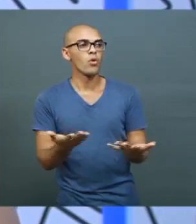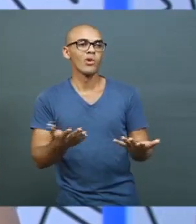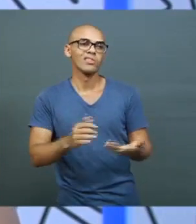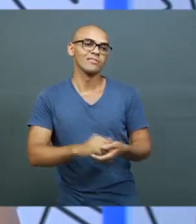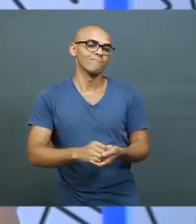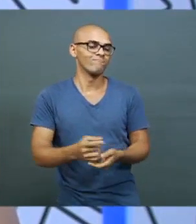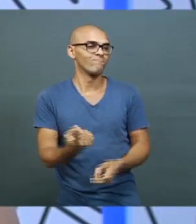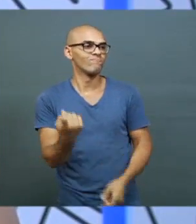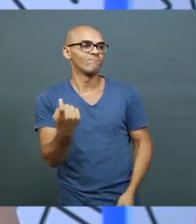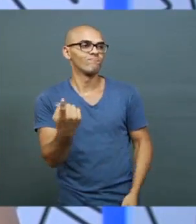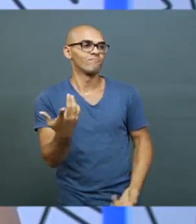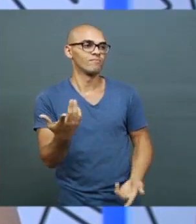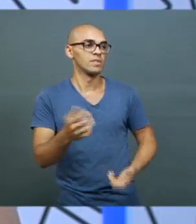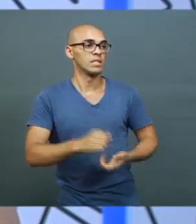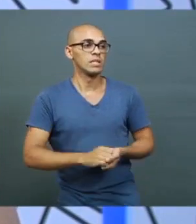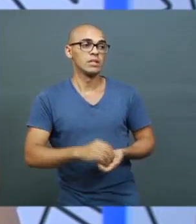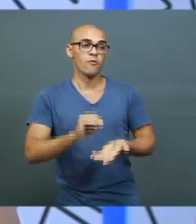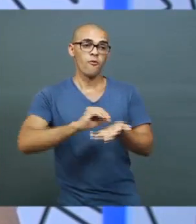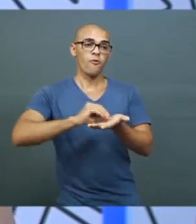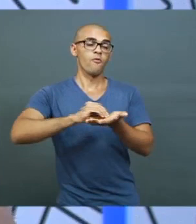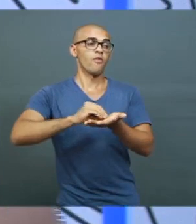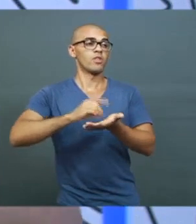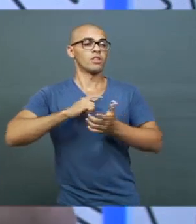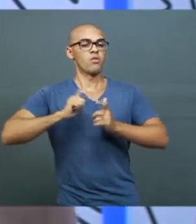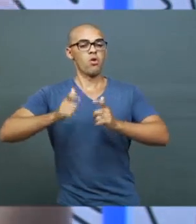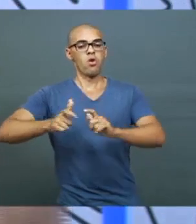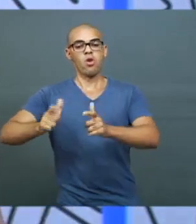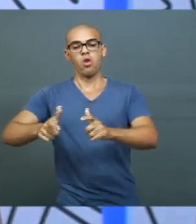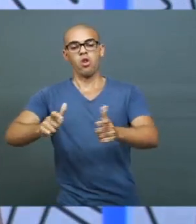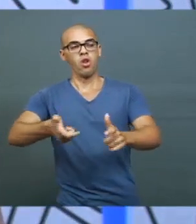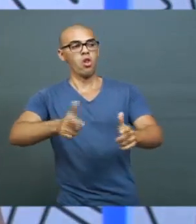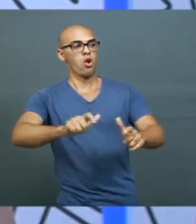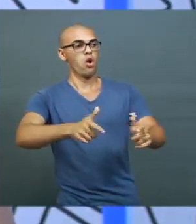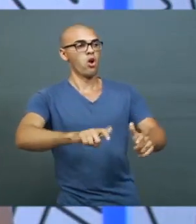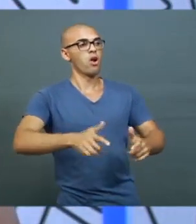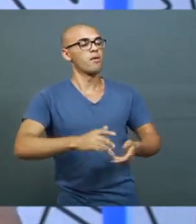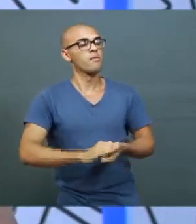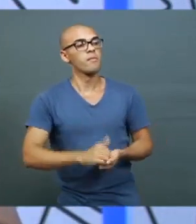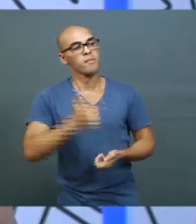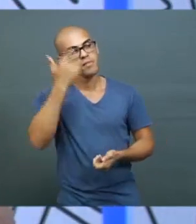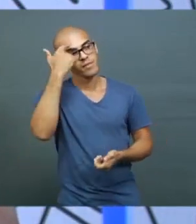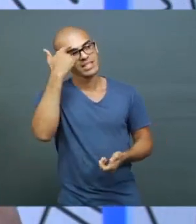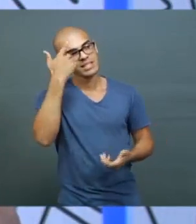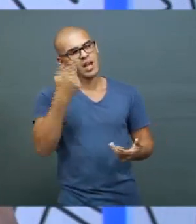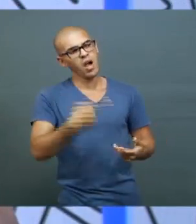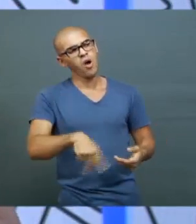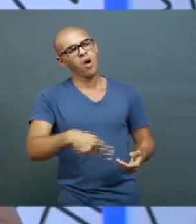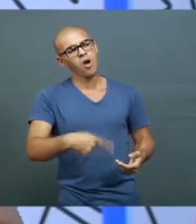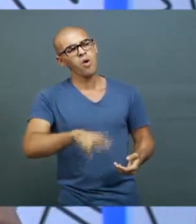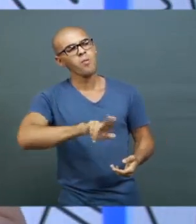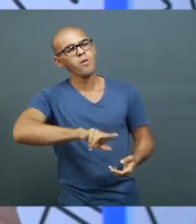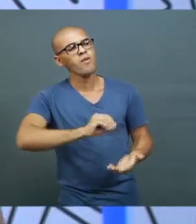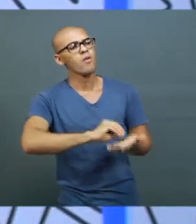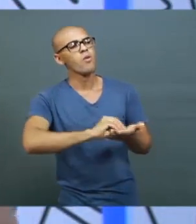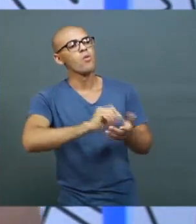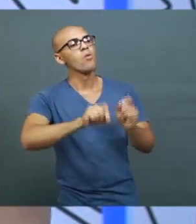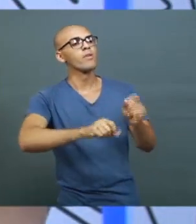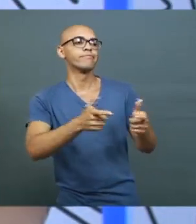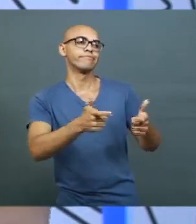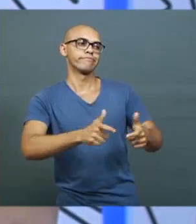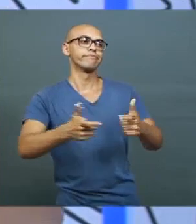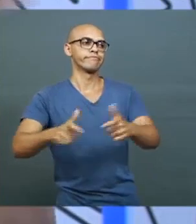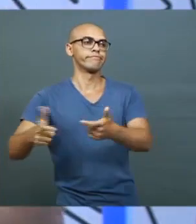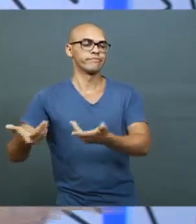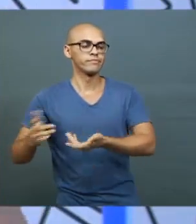Então, acho que falta, uhum. Né? A gente parar para pensar no cenário teatral hoje em Berlândia, faltam espaços, né? Eu vi também